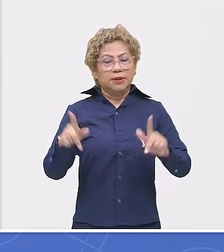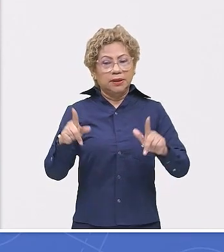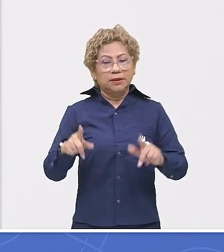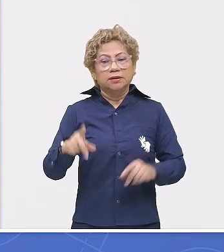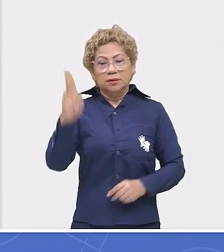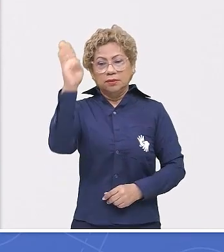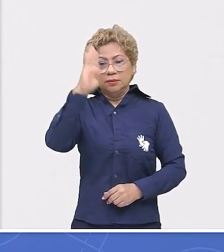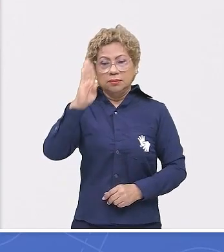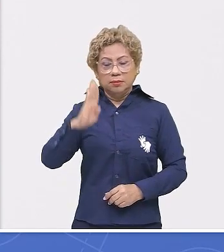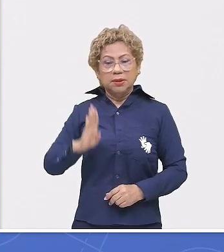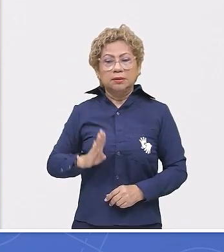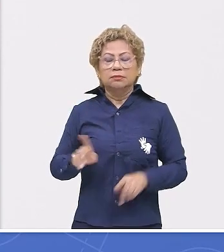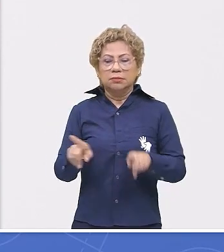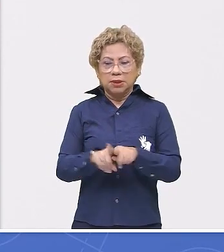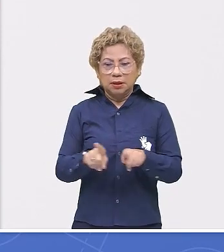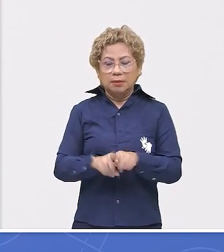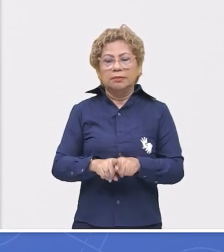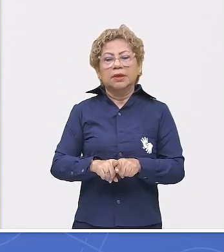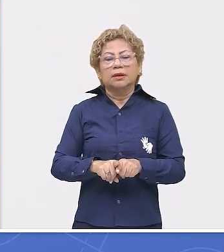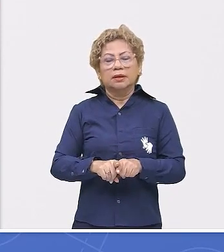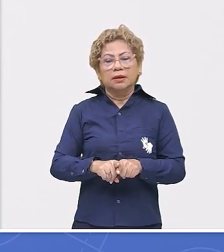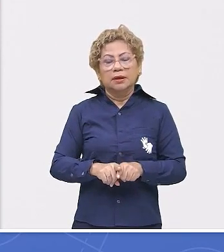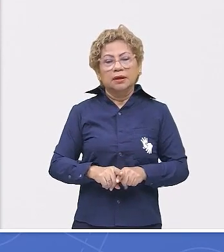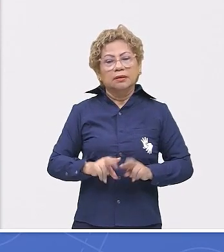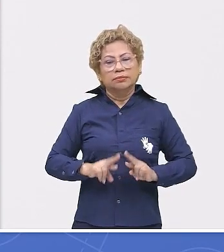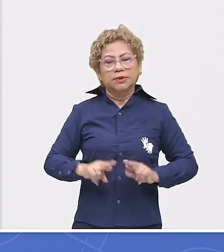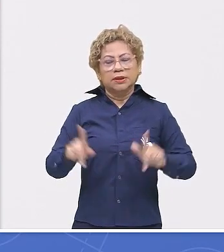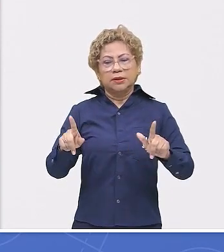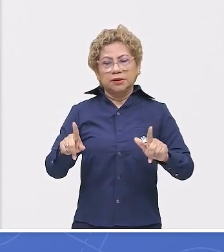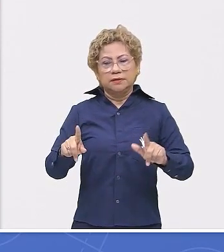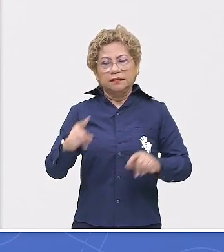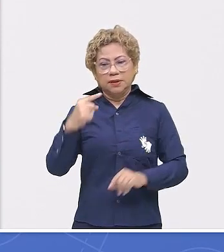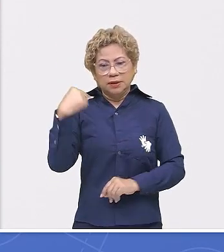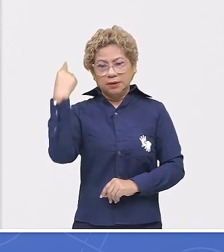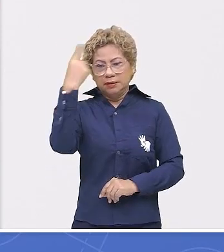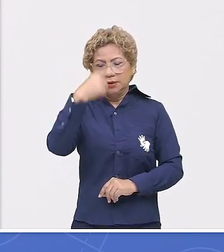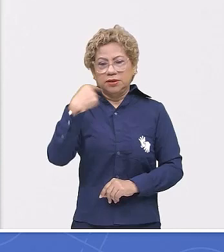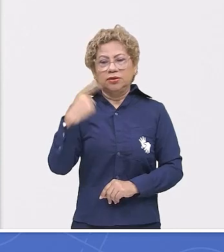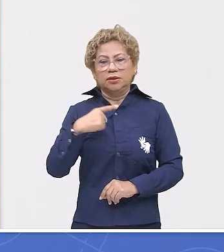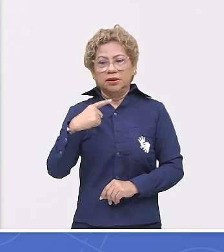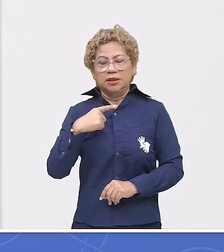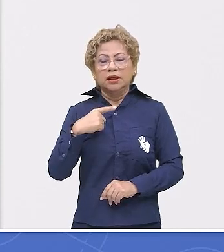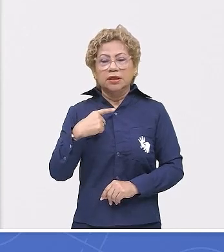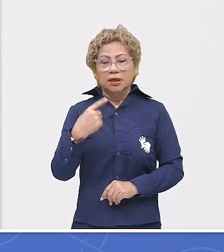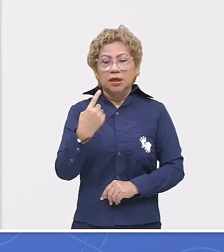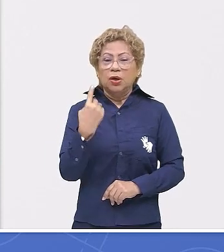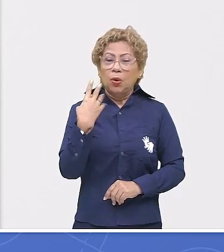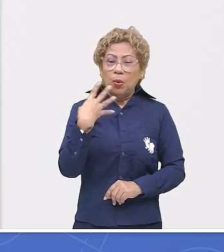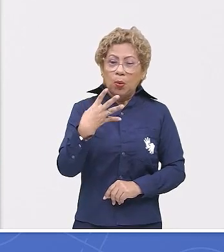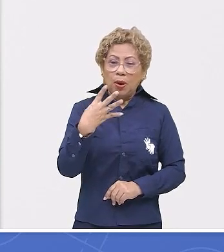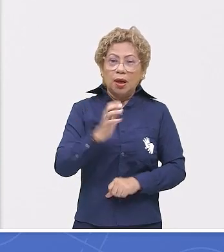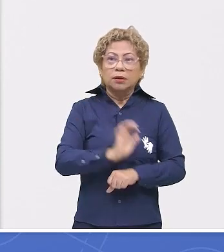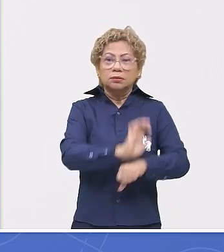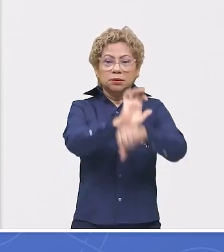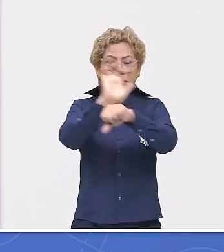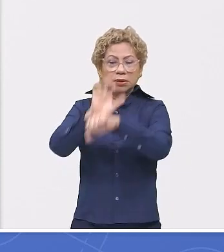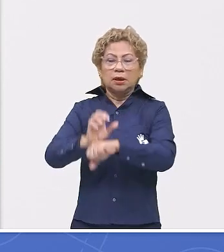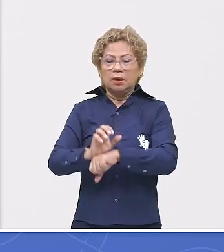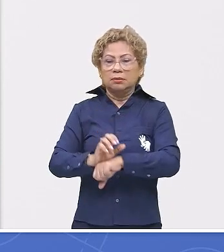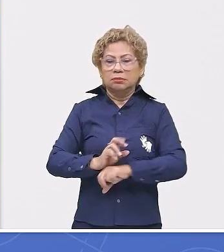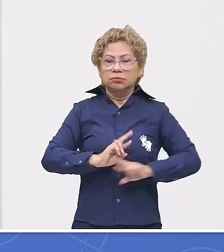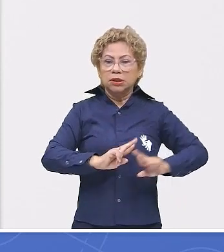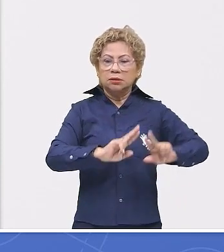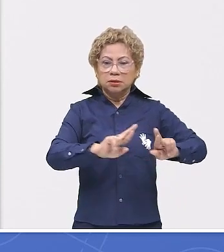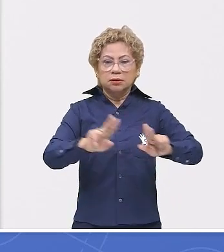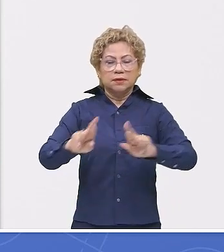bastante extenso, de leste a oeste, porém, já adota 4 fusos horários. Então, aí, já vai ter um padrão, porém, cada